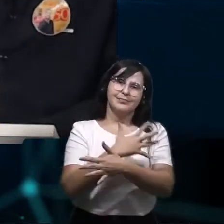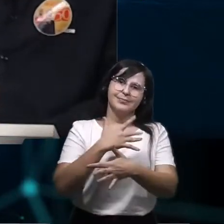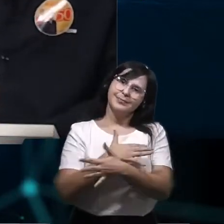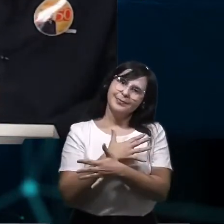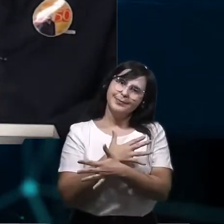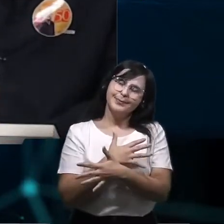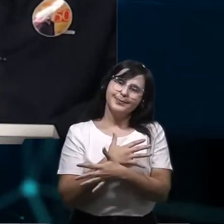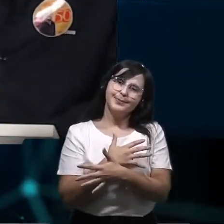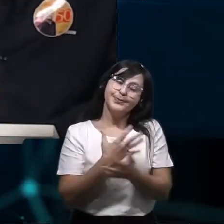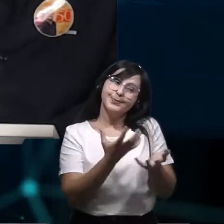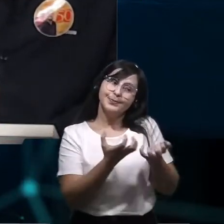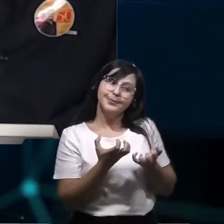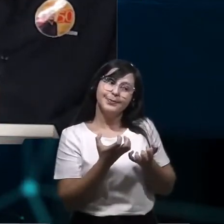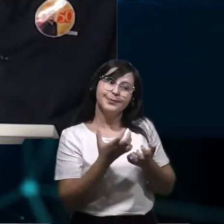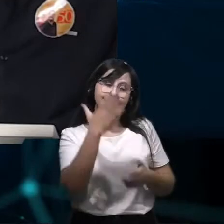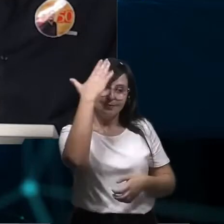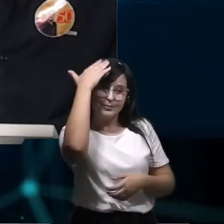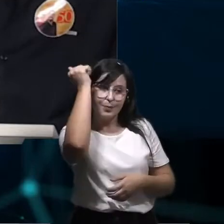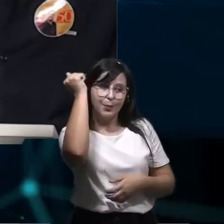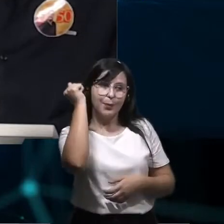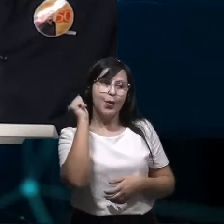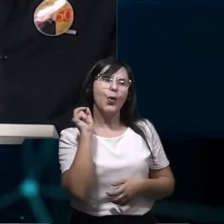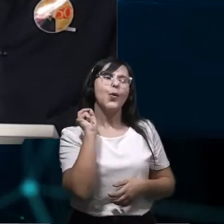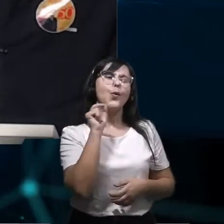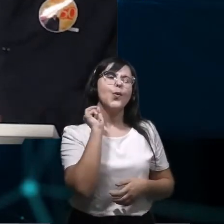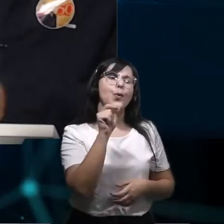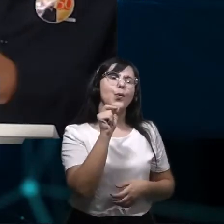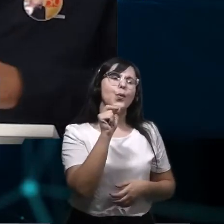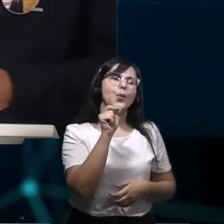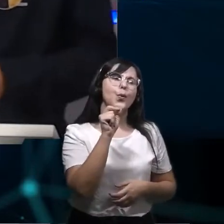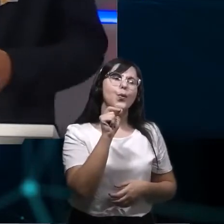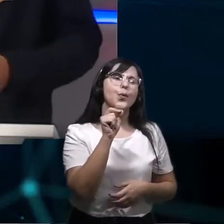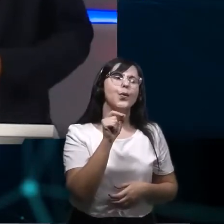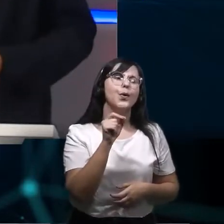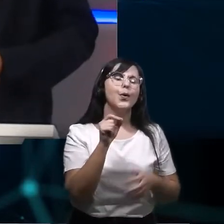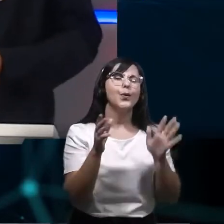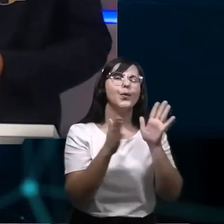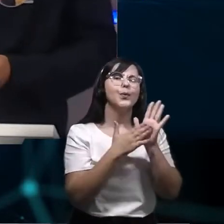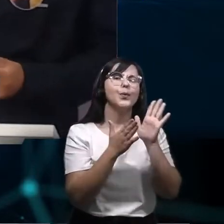ouvir do senhor quais são as suas propostas para a infraestrutura.